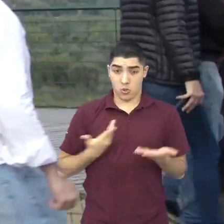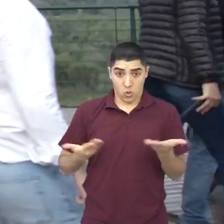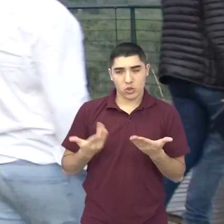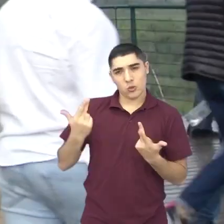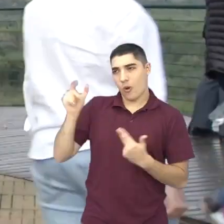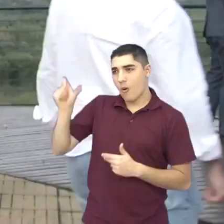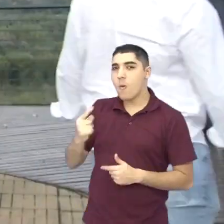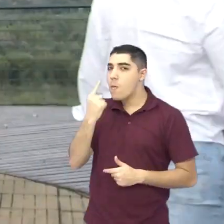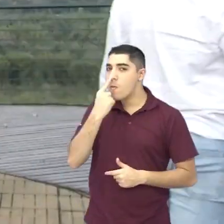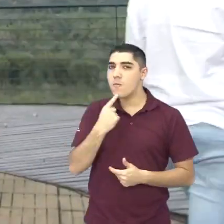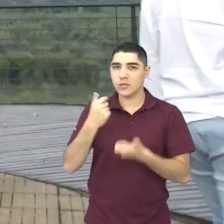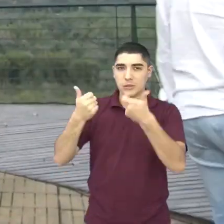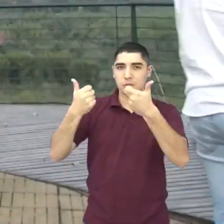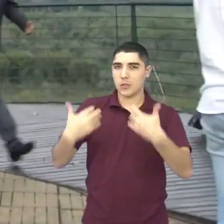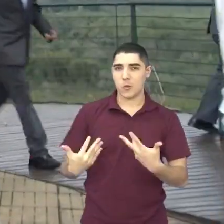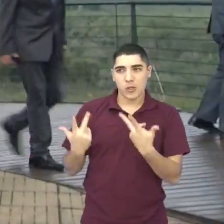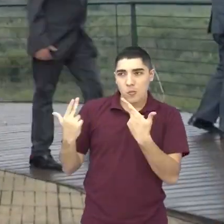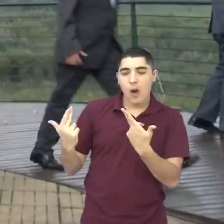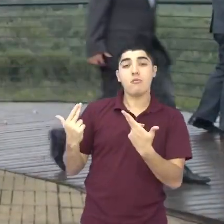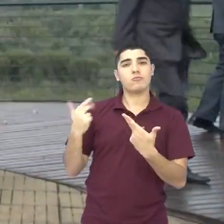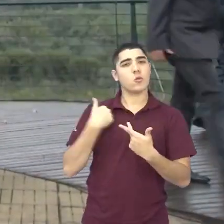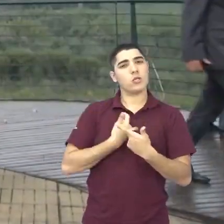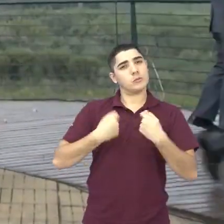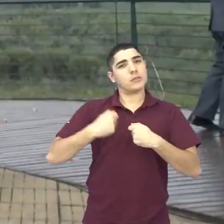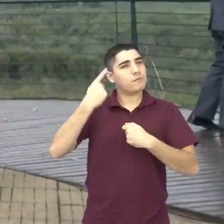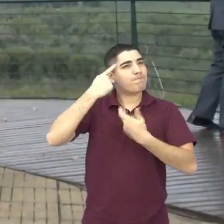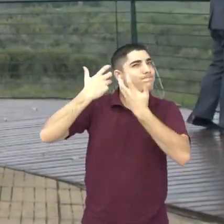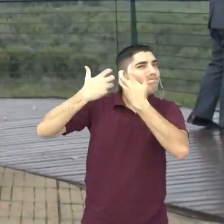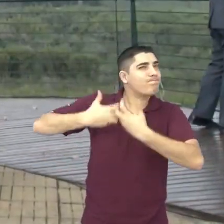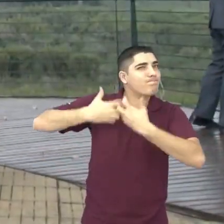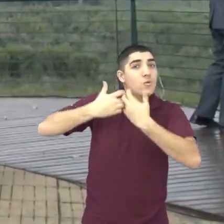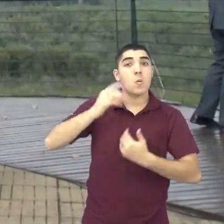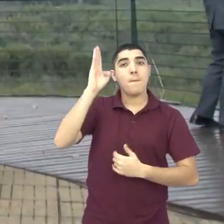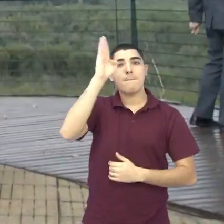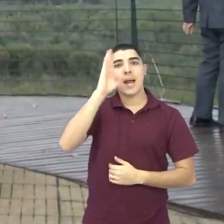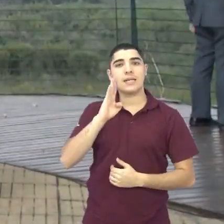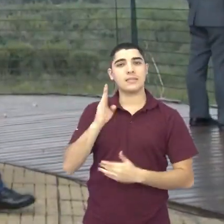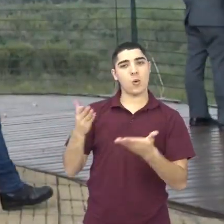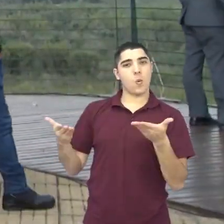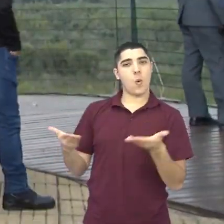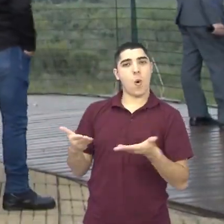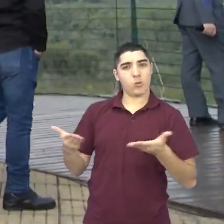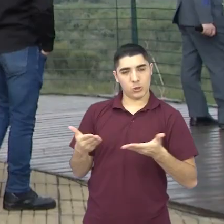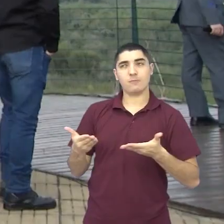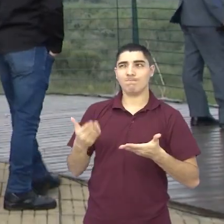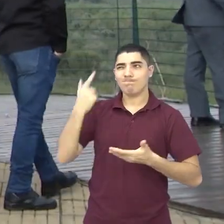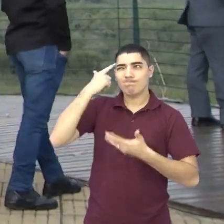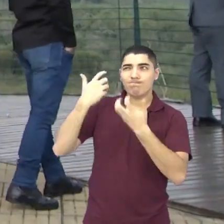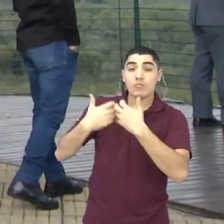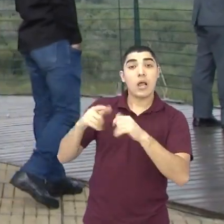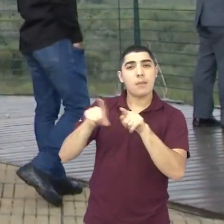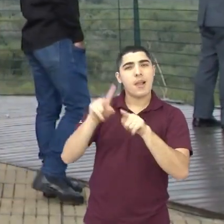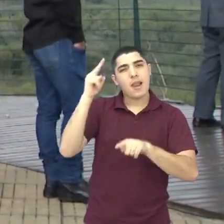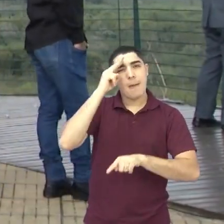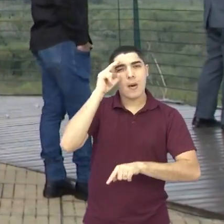importante nesse dia a gente, como diz o prefeito hoje, refletir o Brasil que nós temos